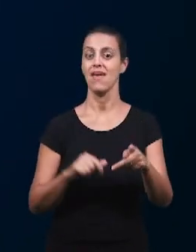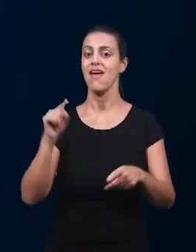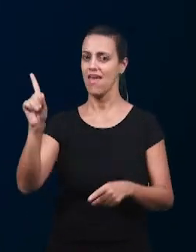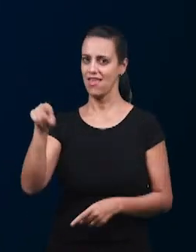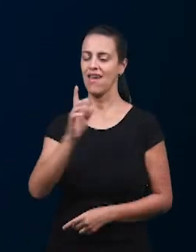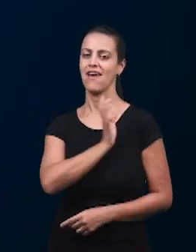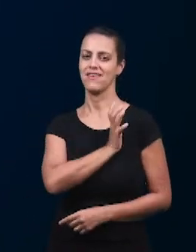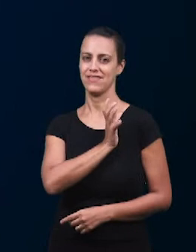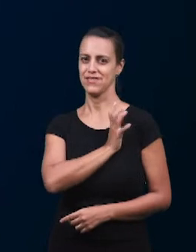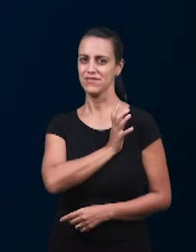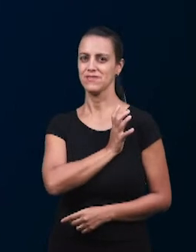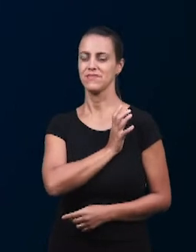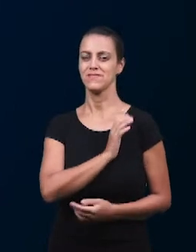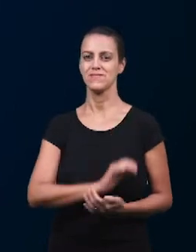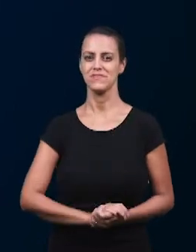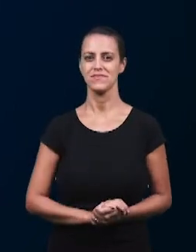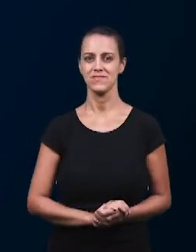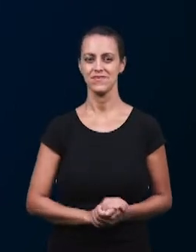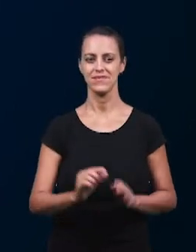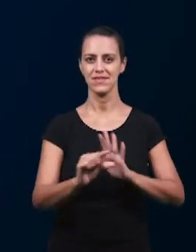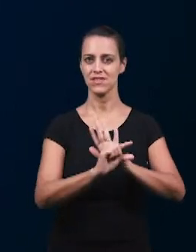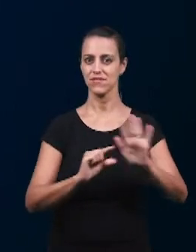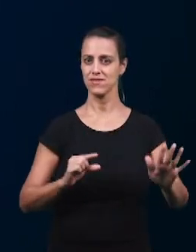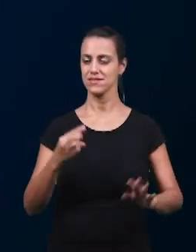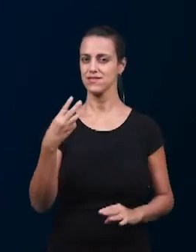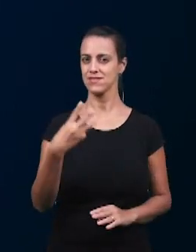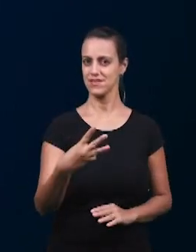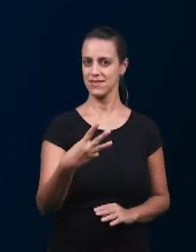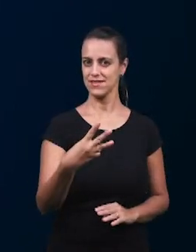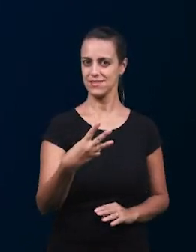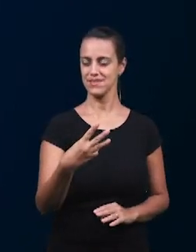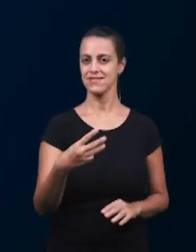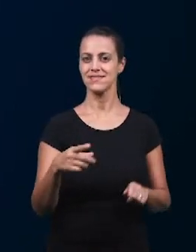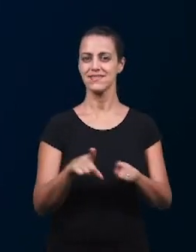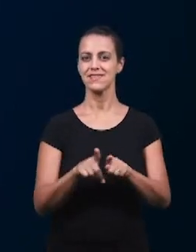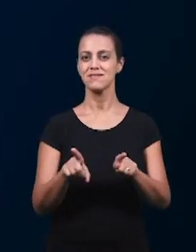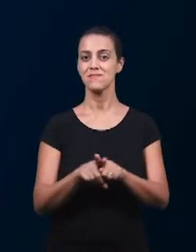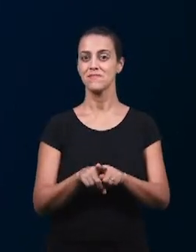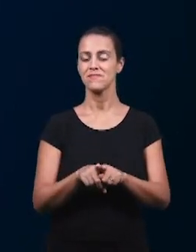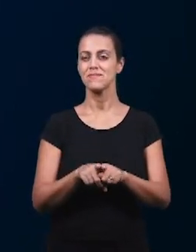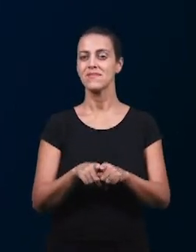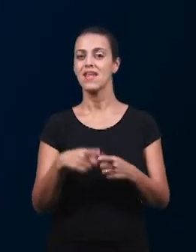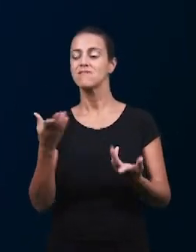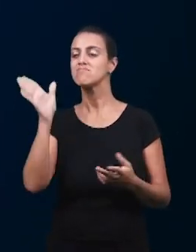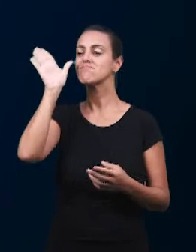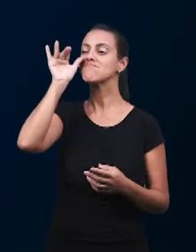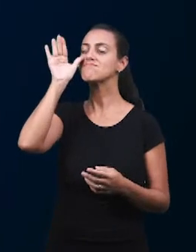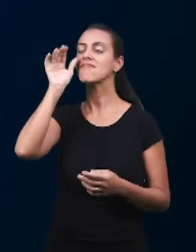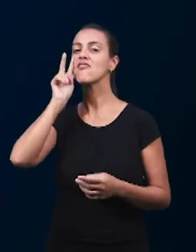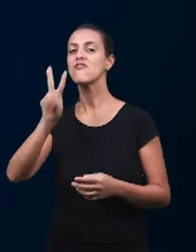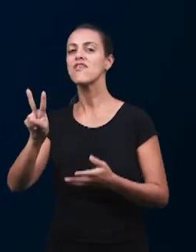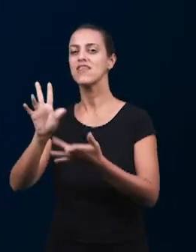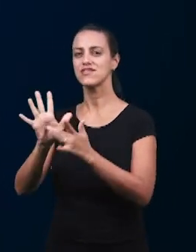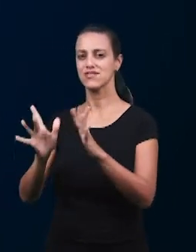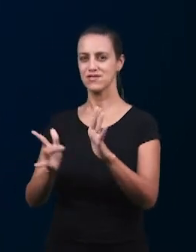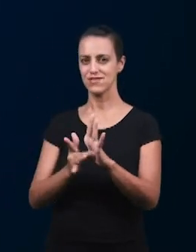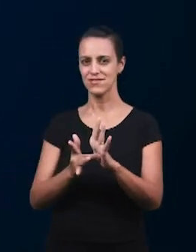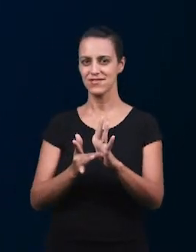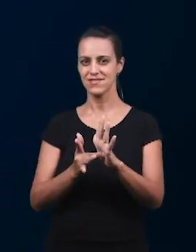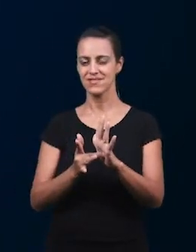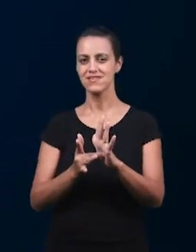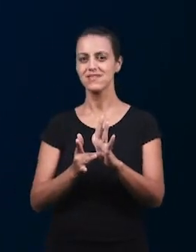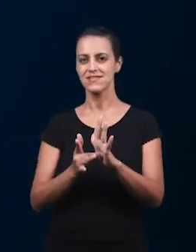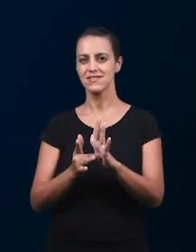publicanos e era rico. No verso 3, procurava ver Jesus. E ainda